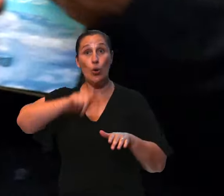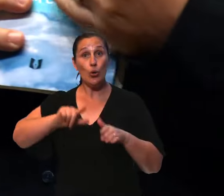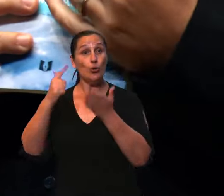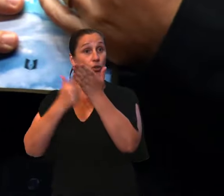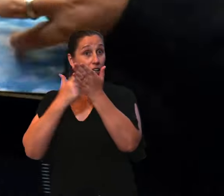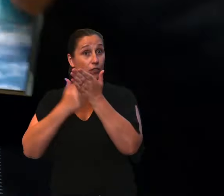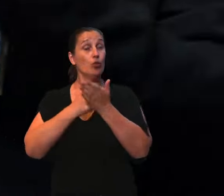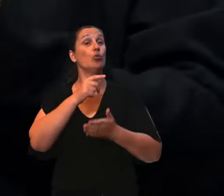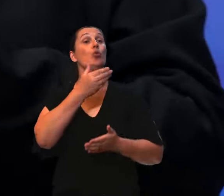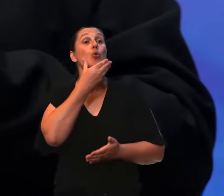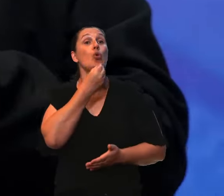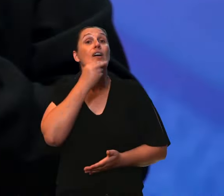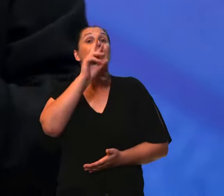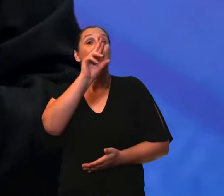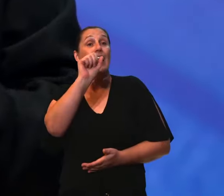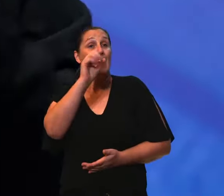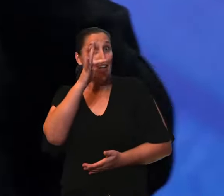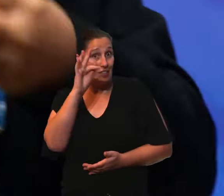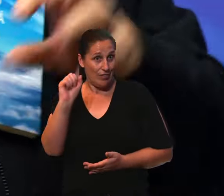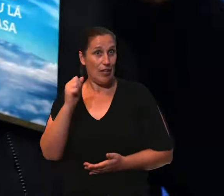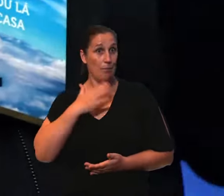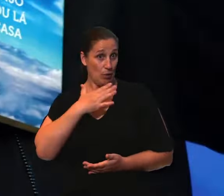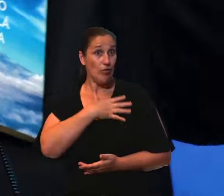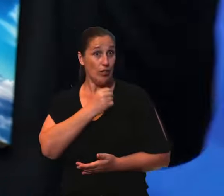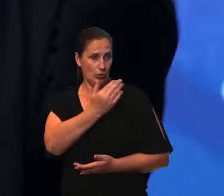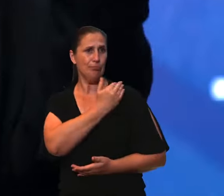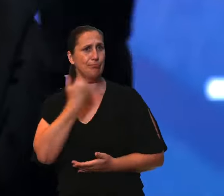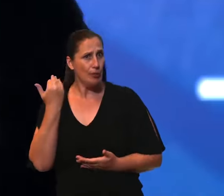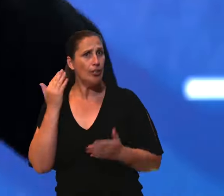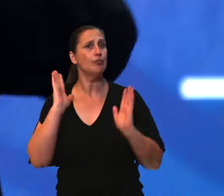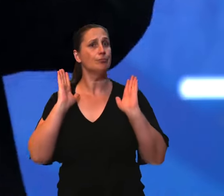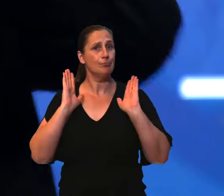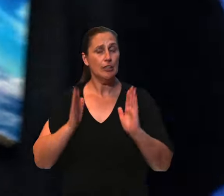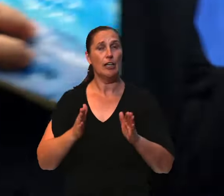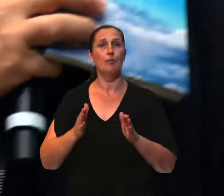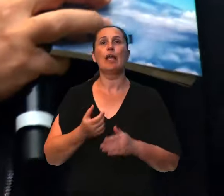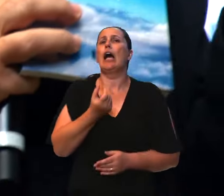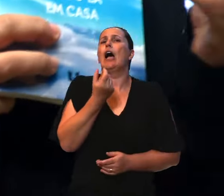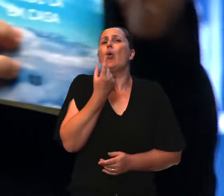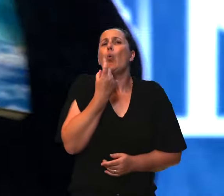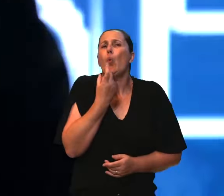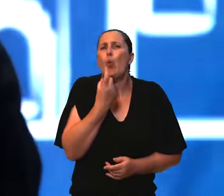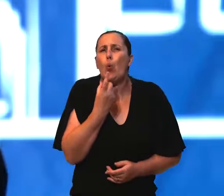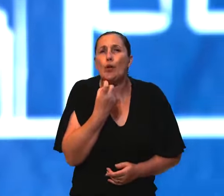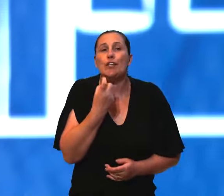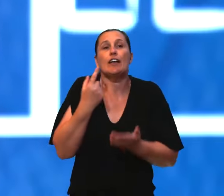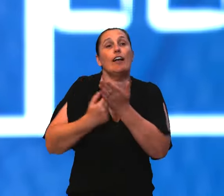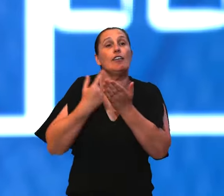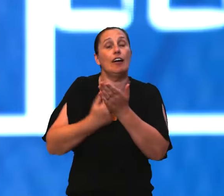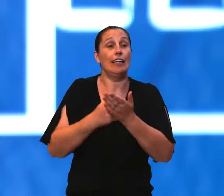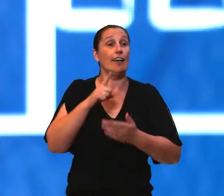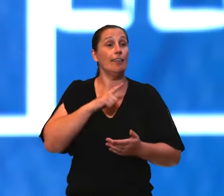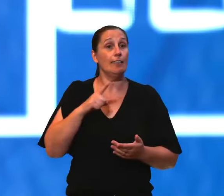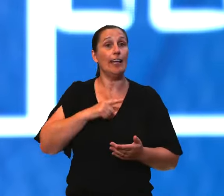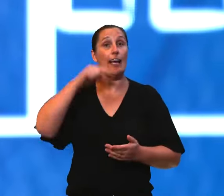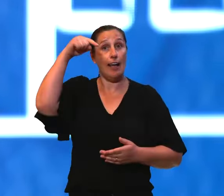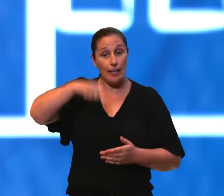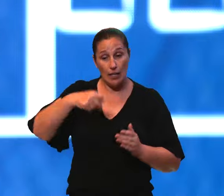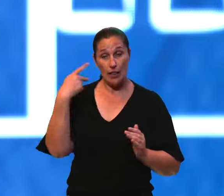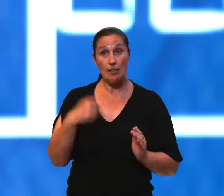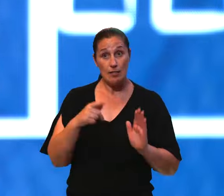tem esse livro foi reeditado agora agora a única livraria do planeta Terra que tem é aqui na PIB agora